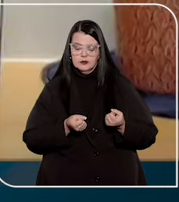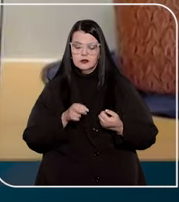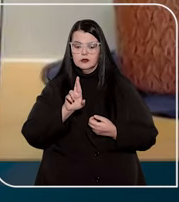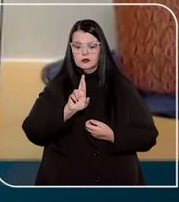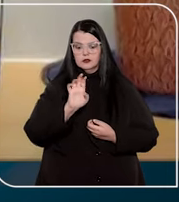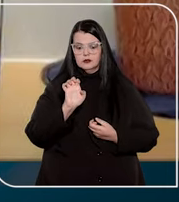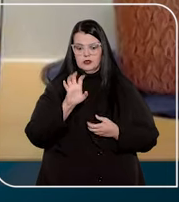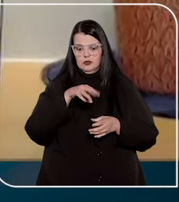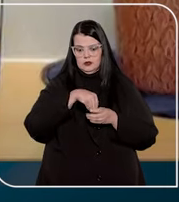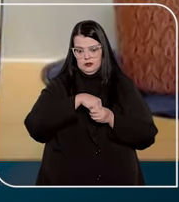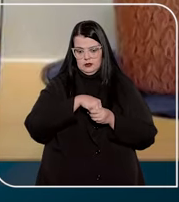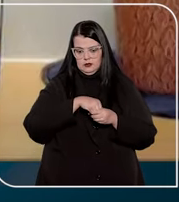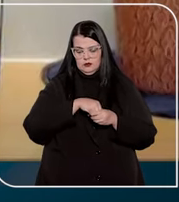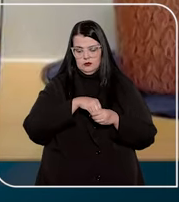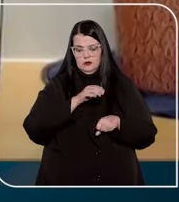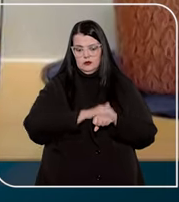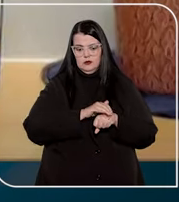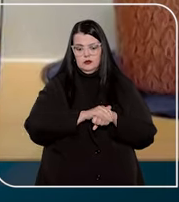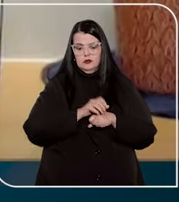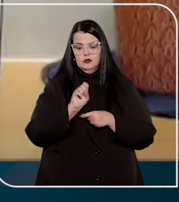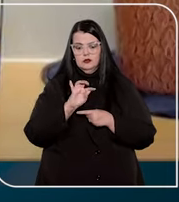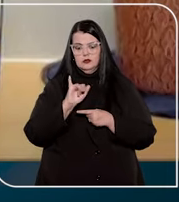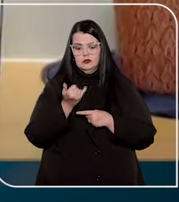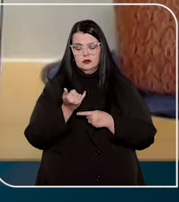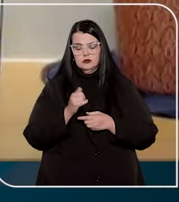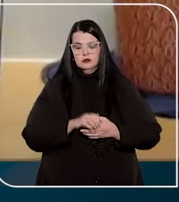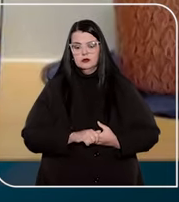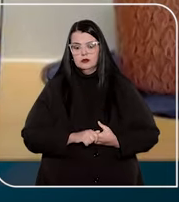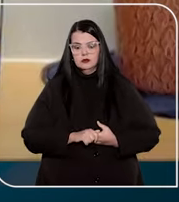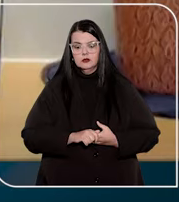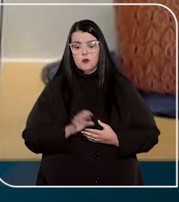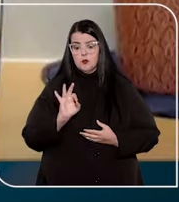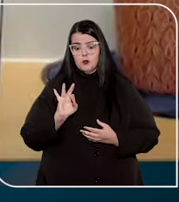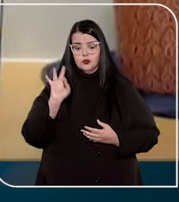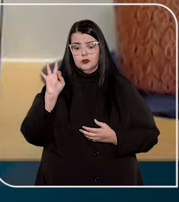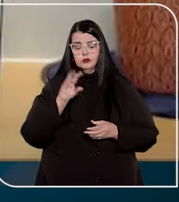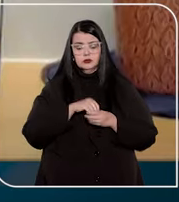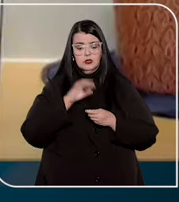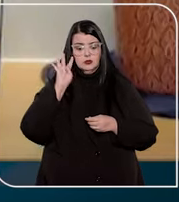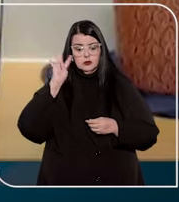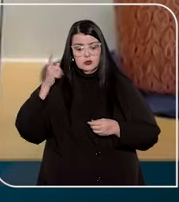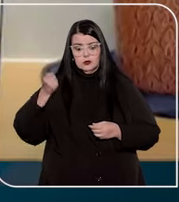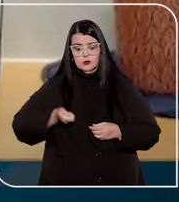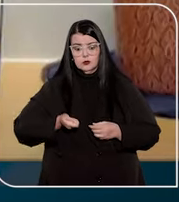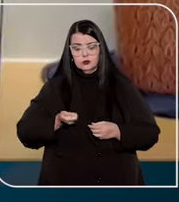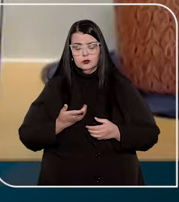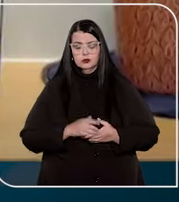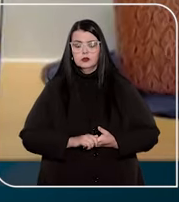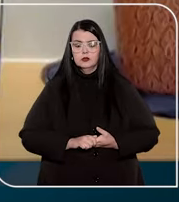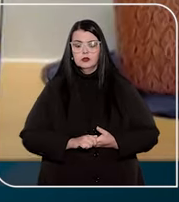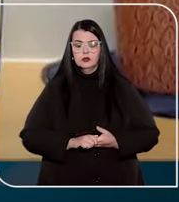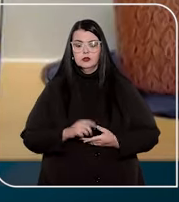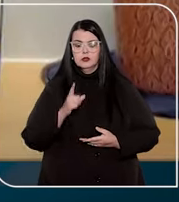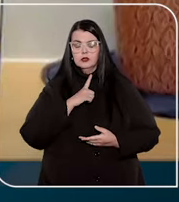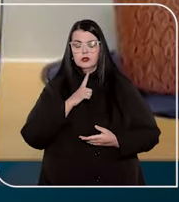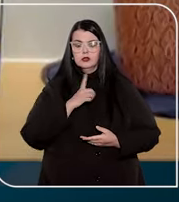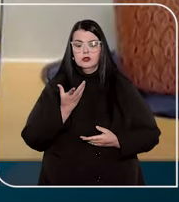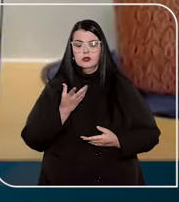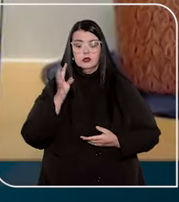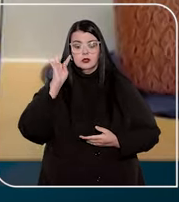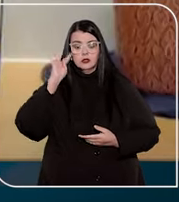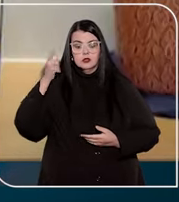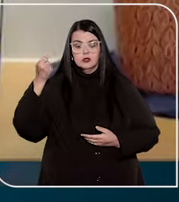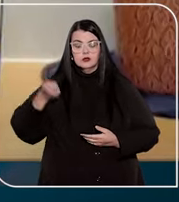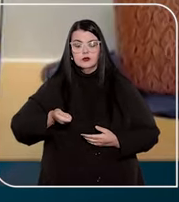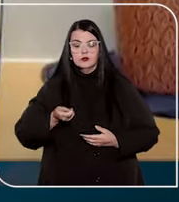extraordinário aqui no STJ, impugnando não o acórdão proferido aqui no STJ, impugnando o acórdão proferido